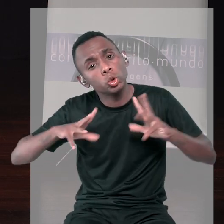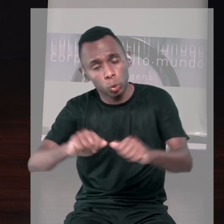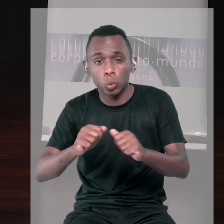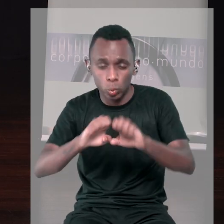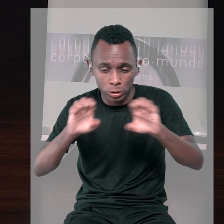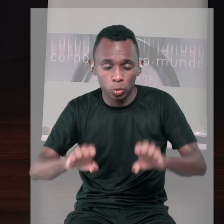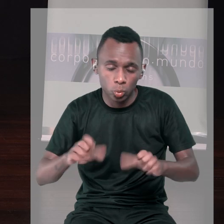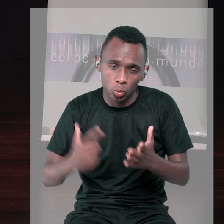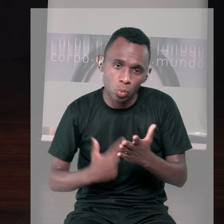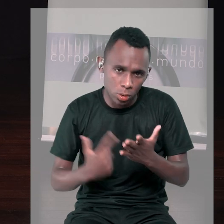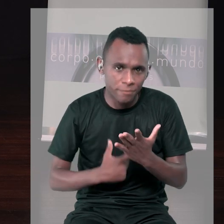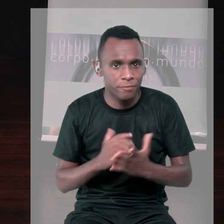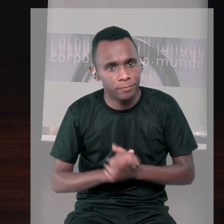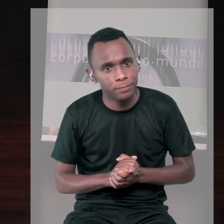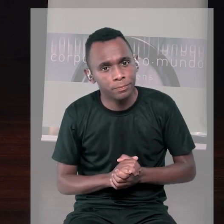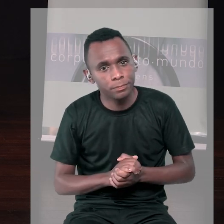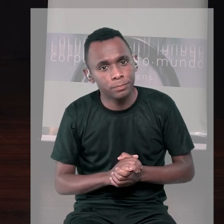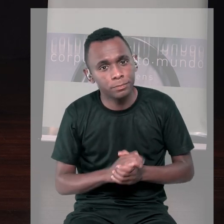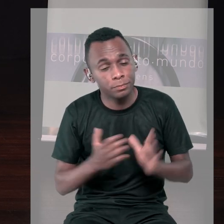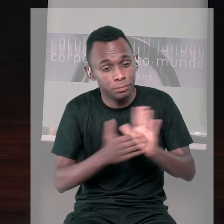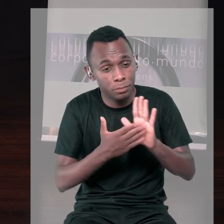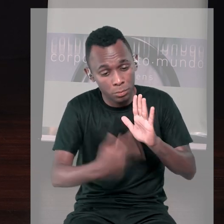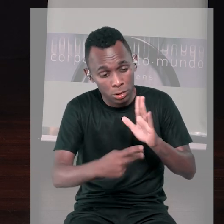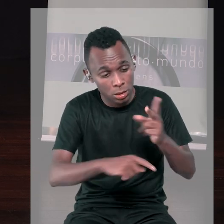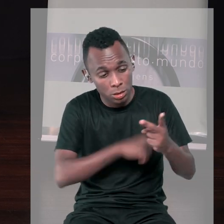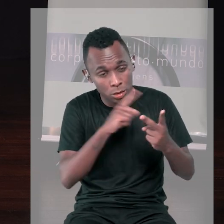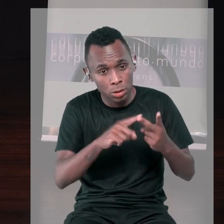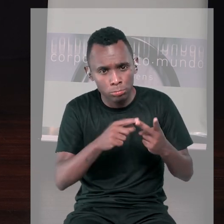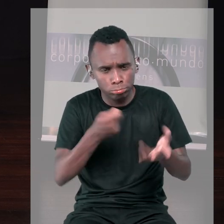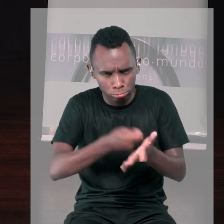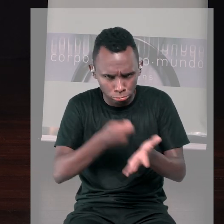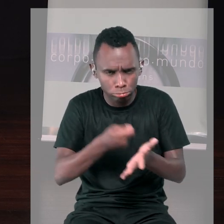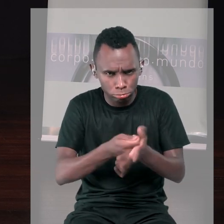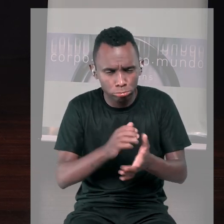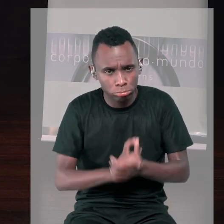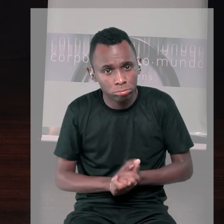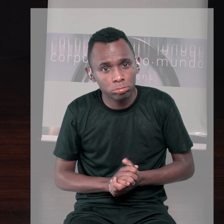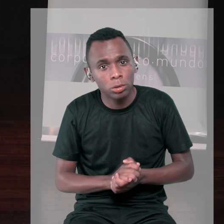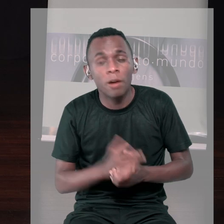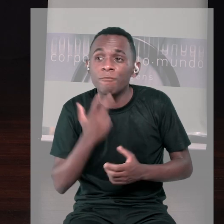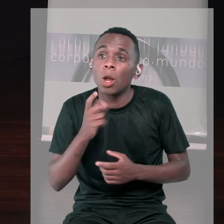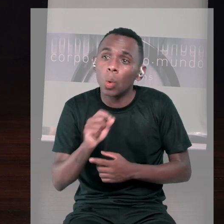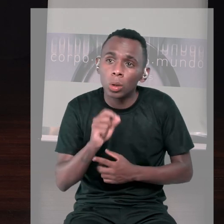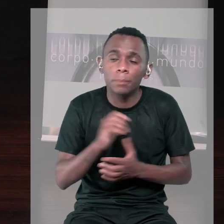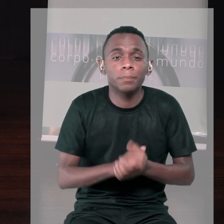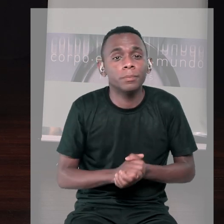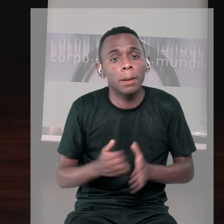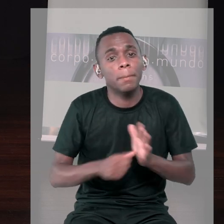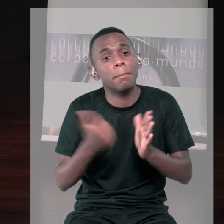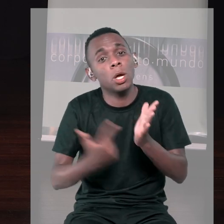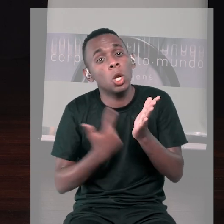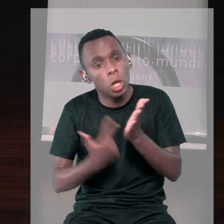livro. E o próprio Clausewitz, muito exigente, bom prussiano que era, né? Falou, o primeiro livro,